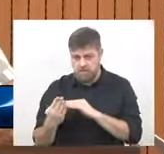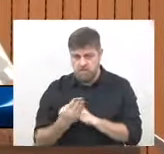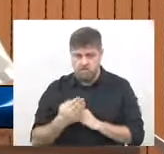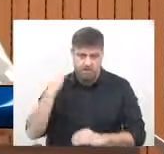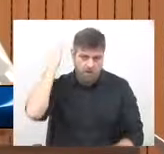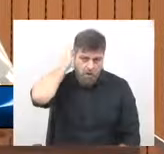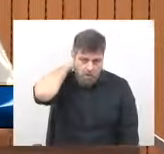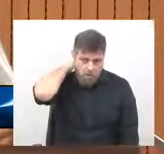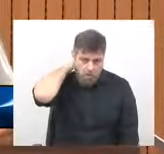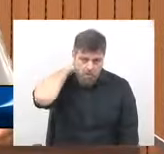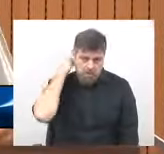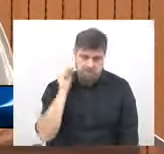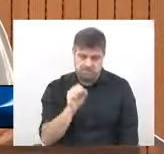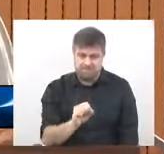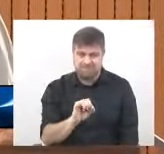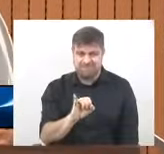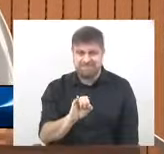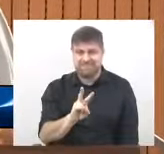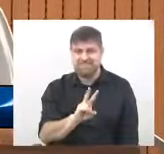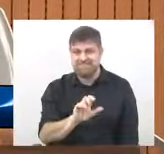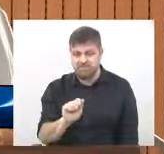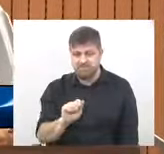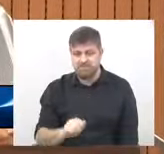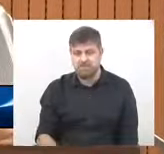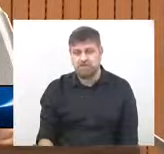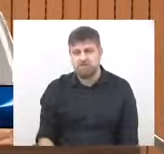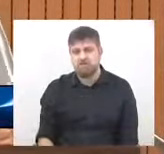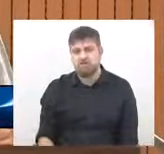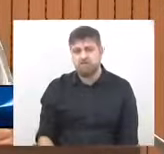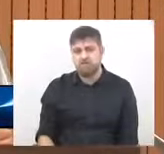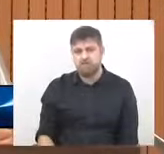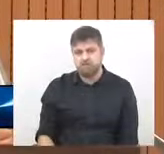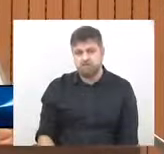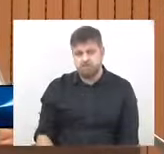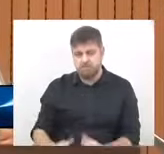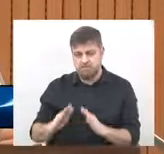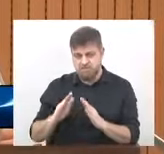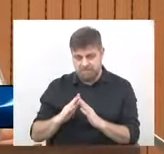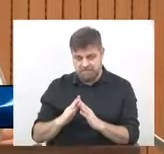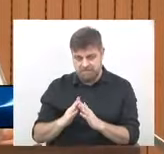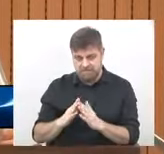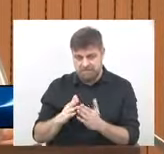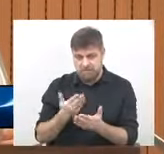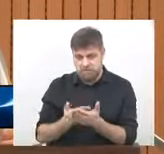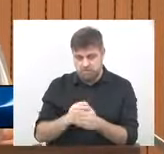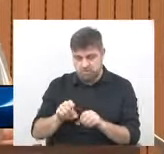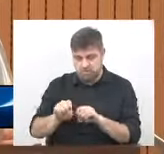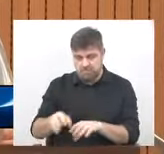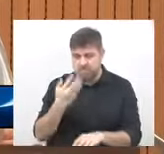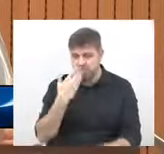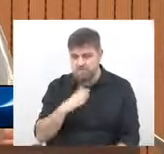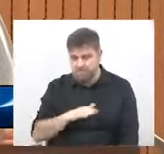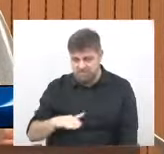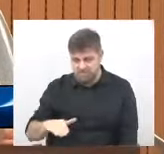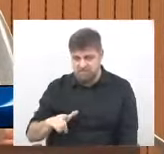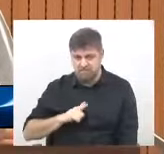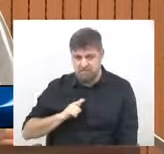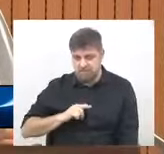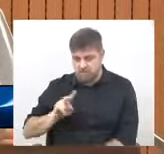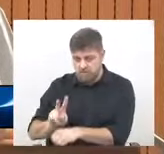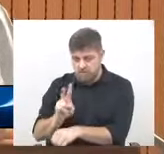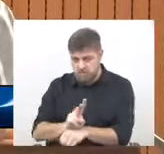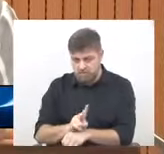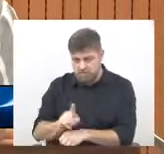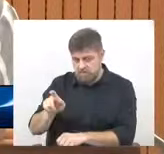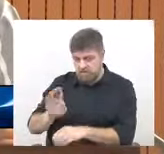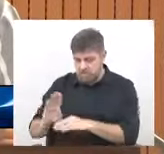Silva, especificamente no Centro de Educação Infantil Arthur Bernardes, que atende a região do Costa e Silva.